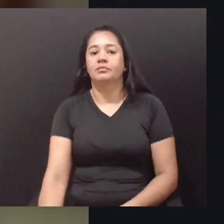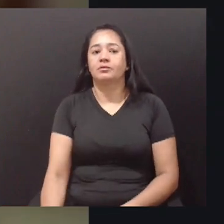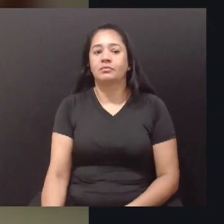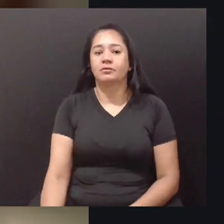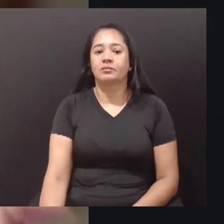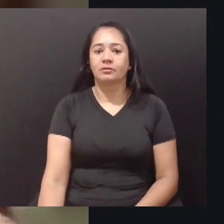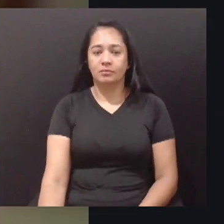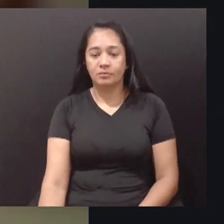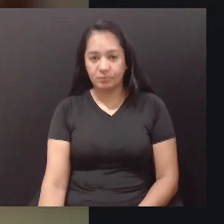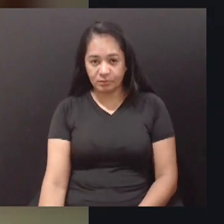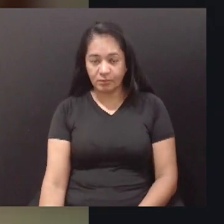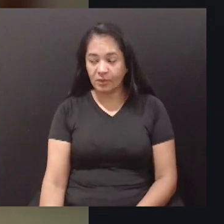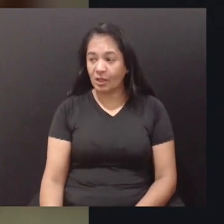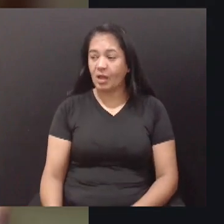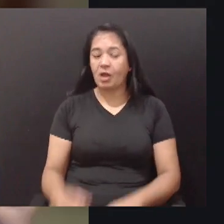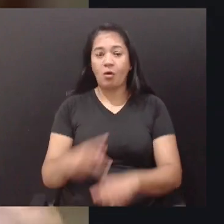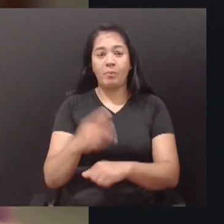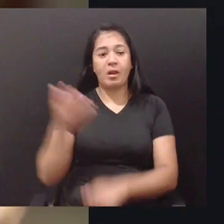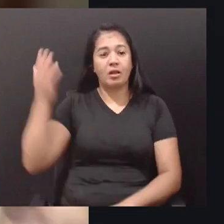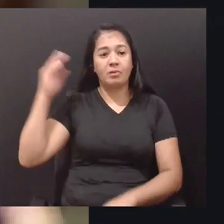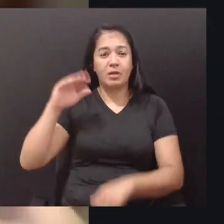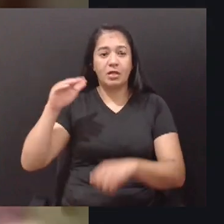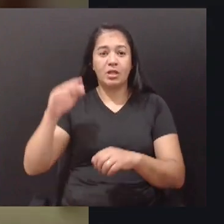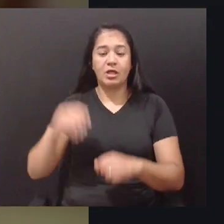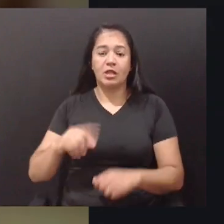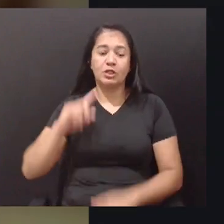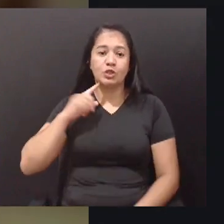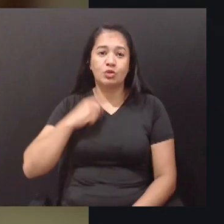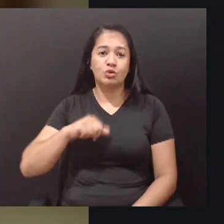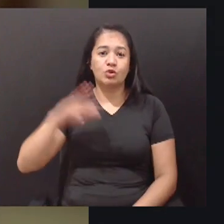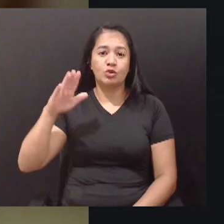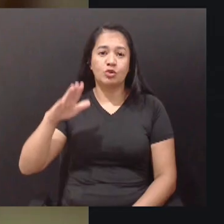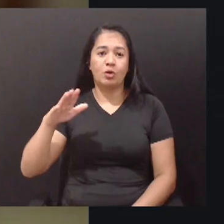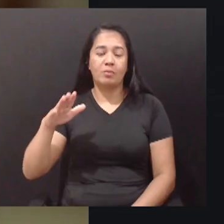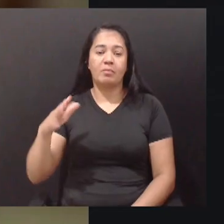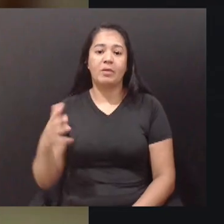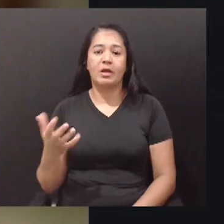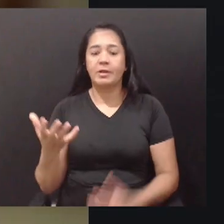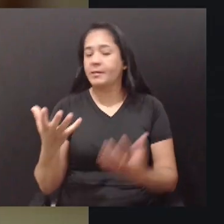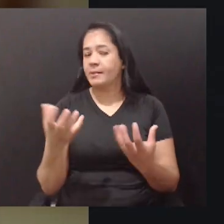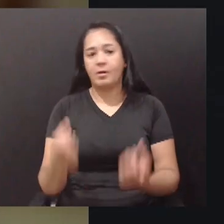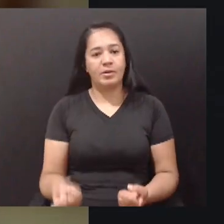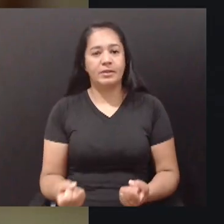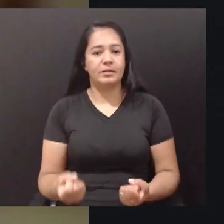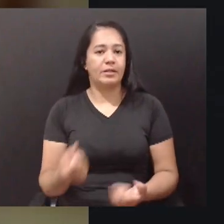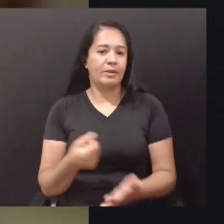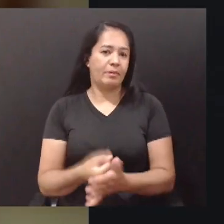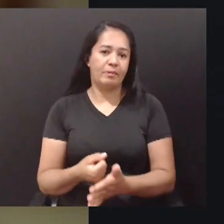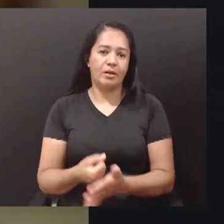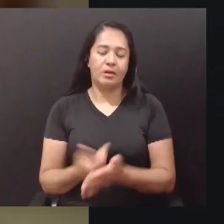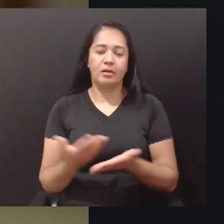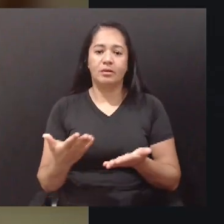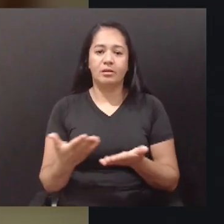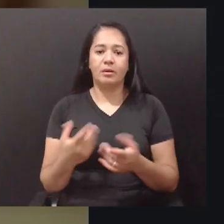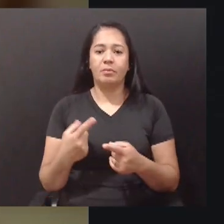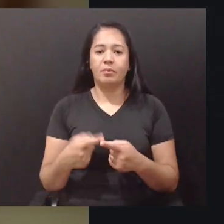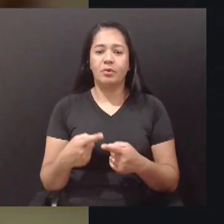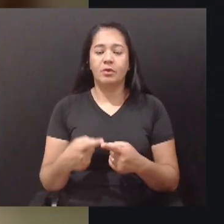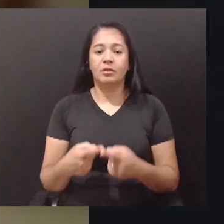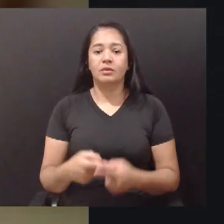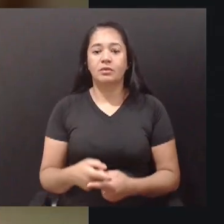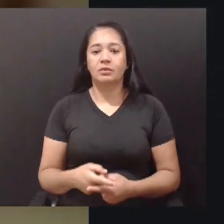não aceita pagar mais porque emitiu muito mais. Em segundo lugar, porque existe